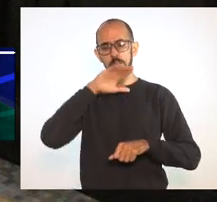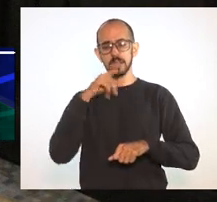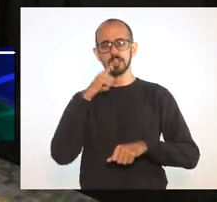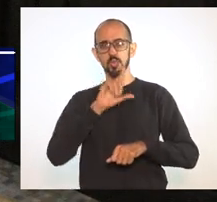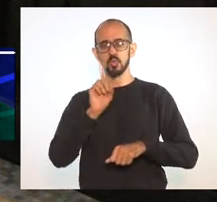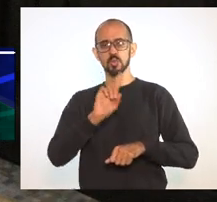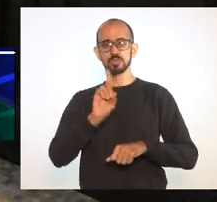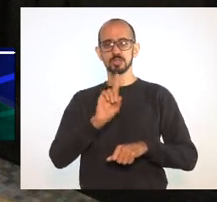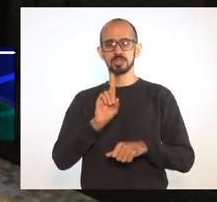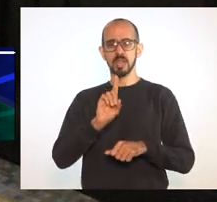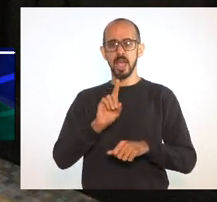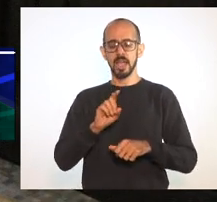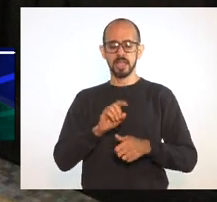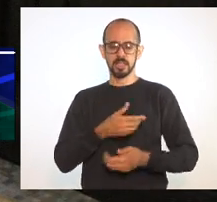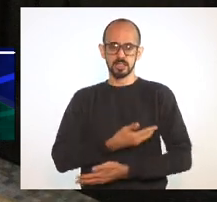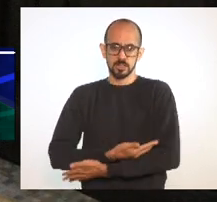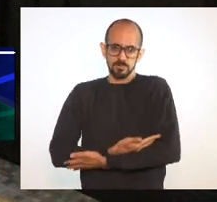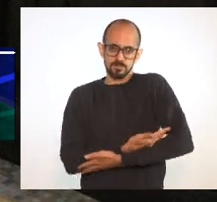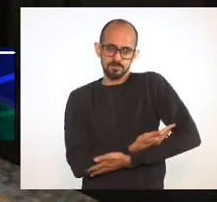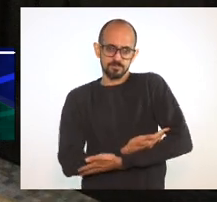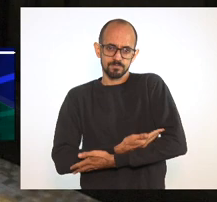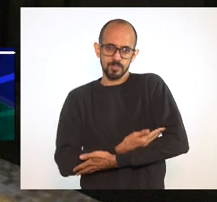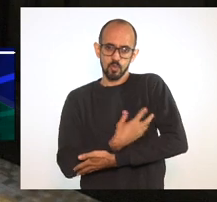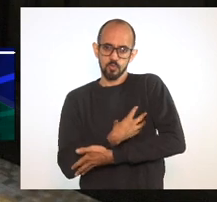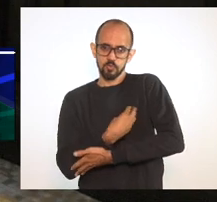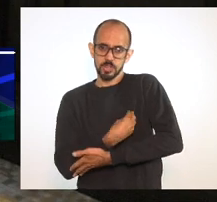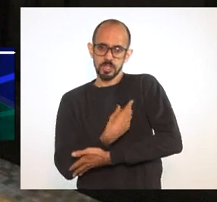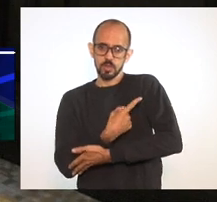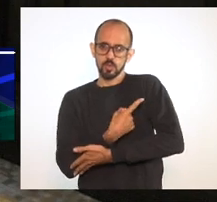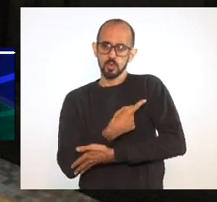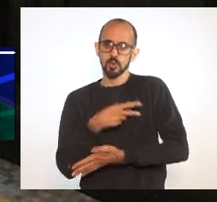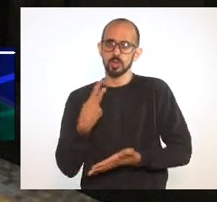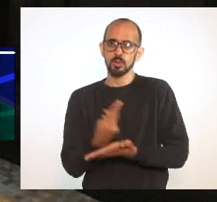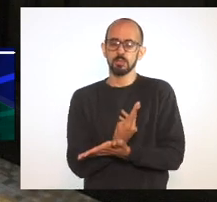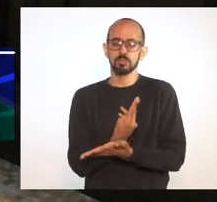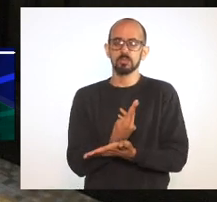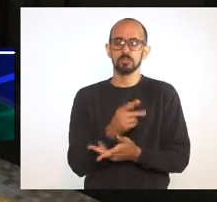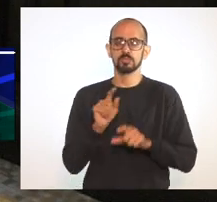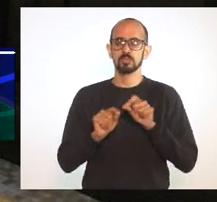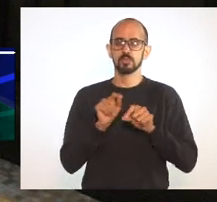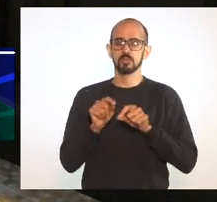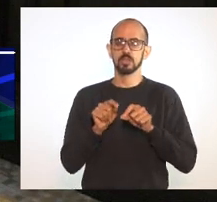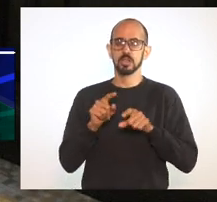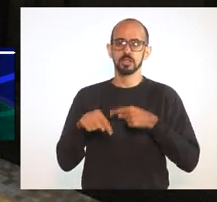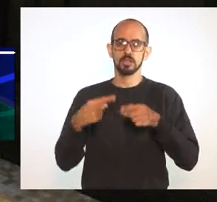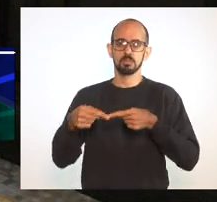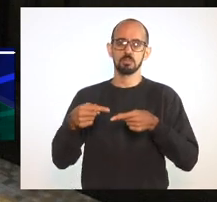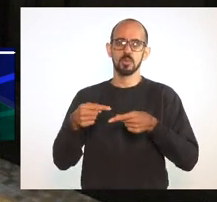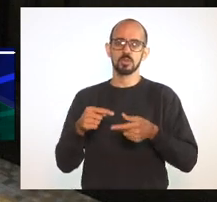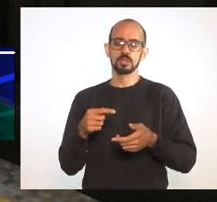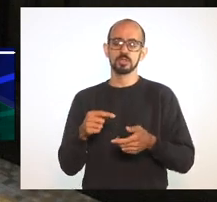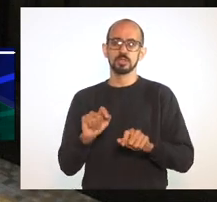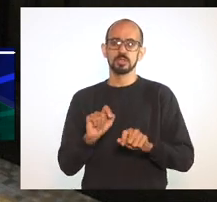ela desejou durante toda a vida, de ter um filho, e no final das contas a gente viu uma